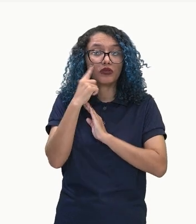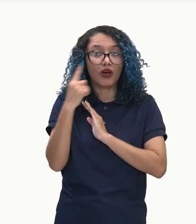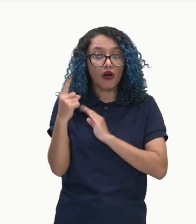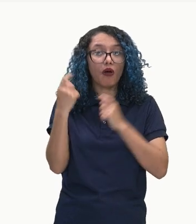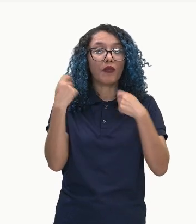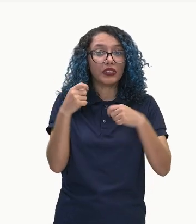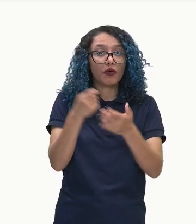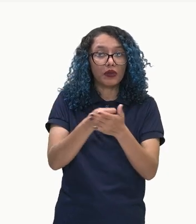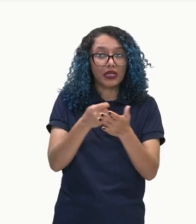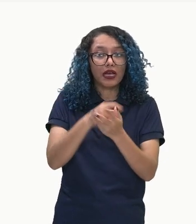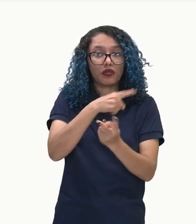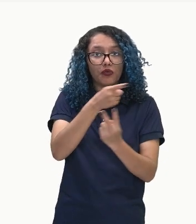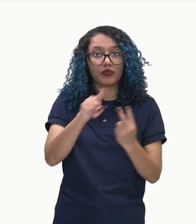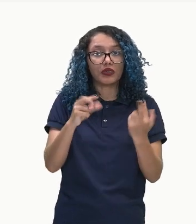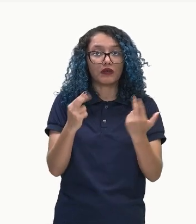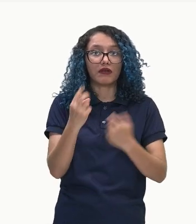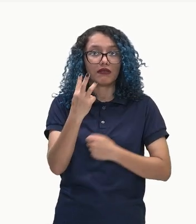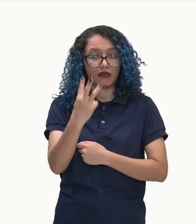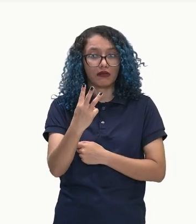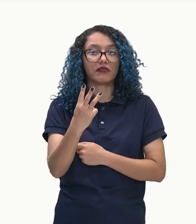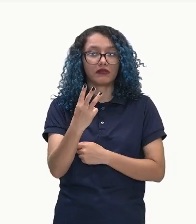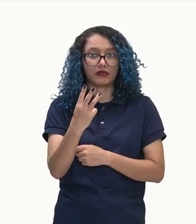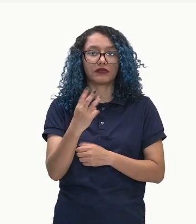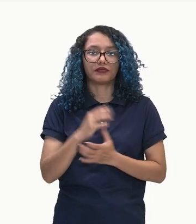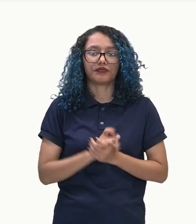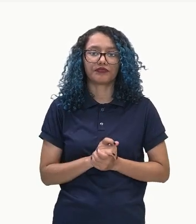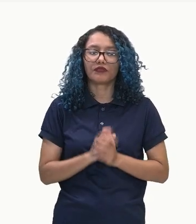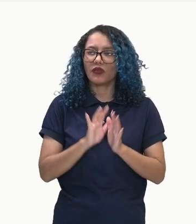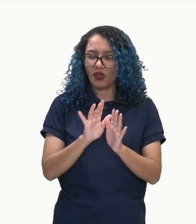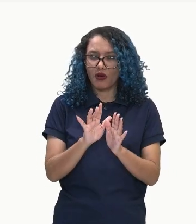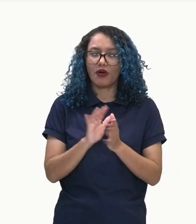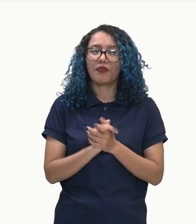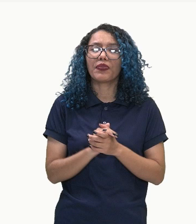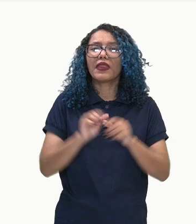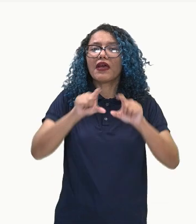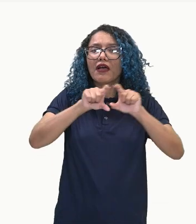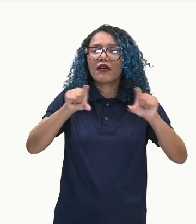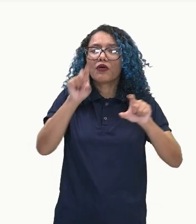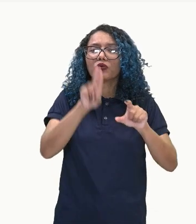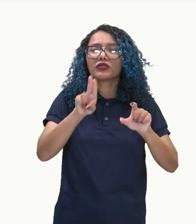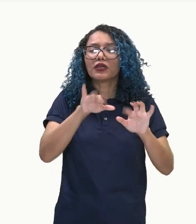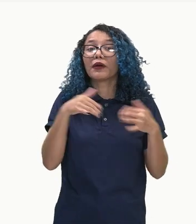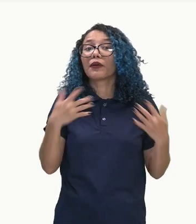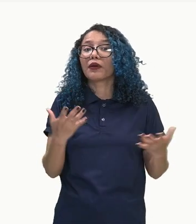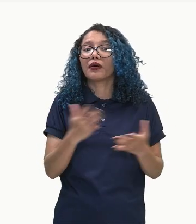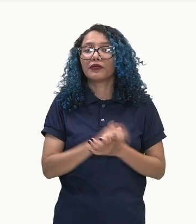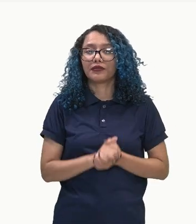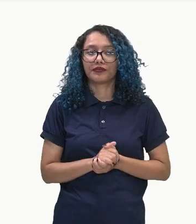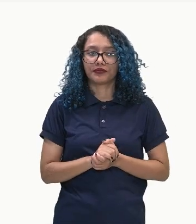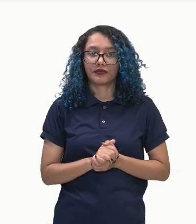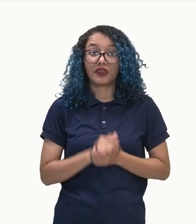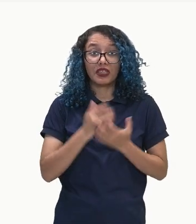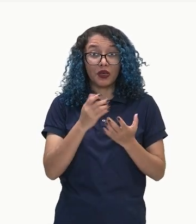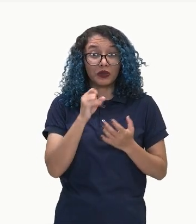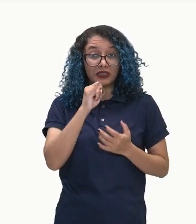3, certo? Pergunta, qual fórmula a gente vai usar? É só a gente voltar aqui, nós temos informação do raio. Se